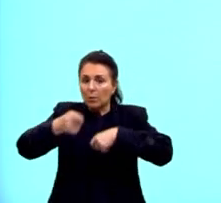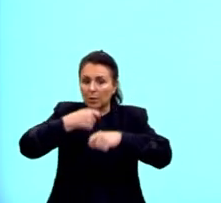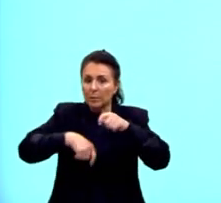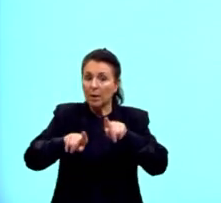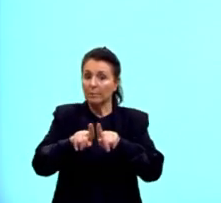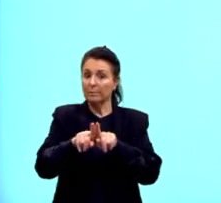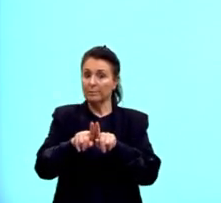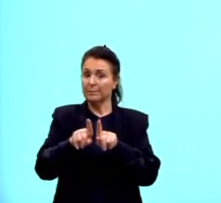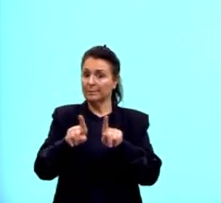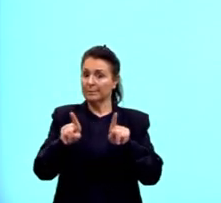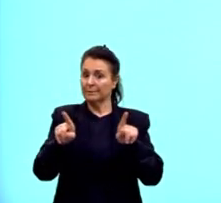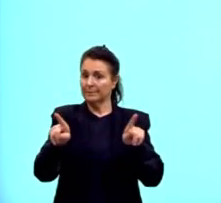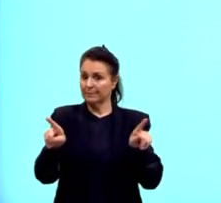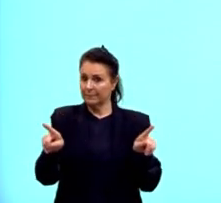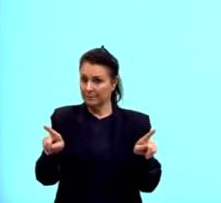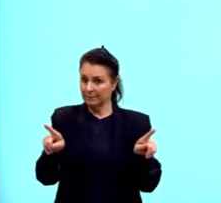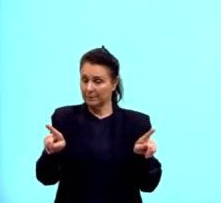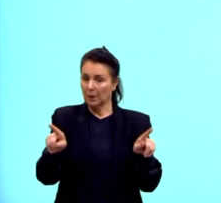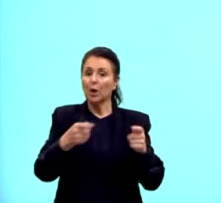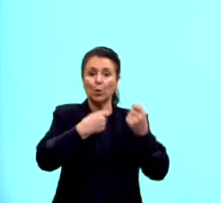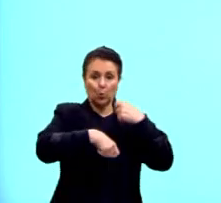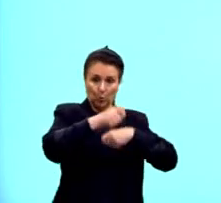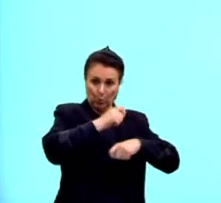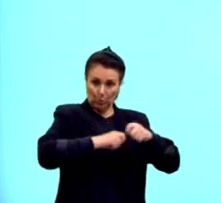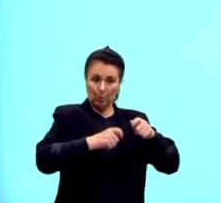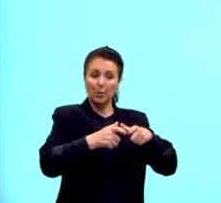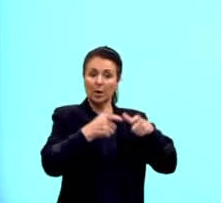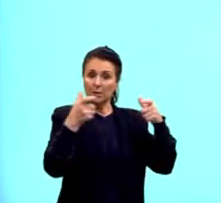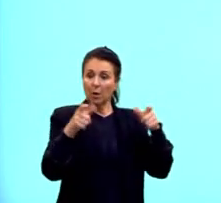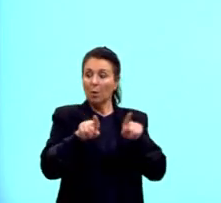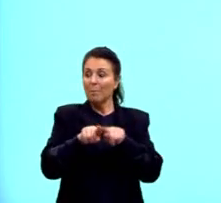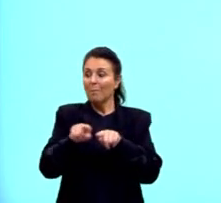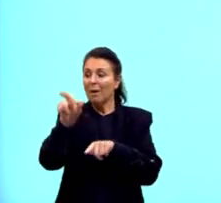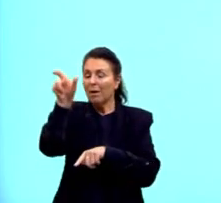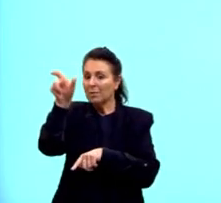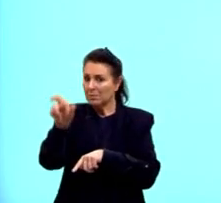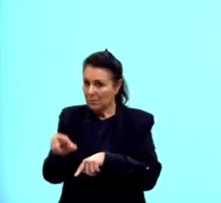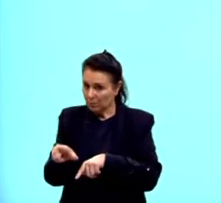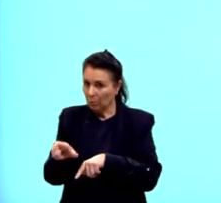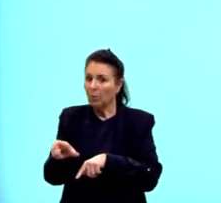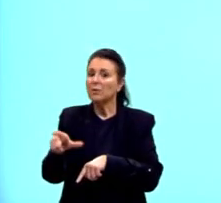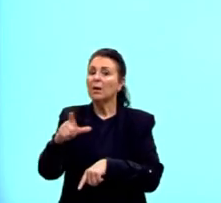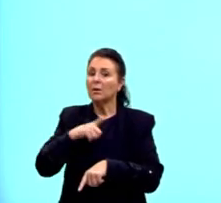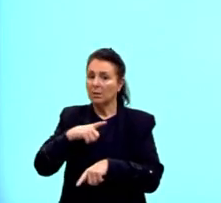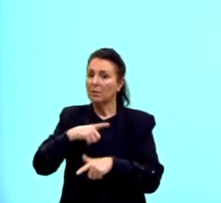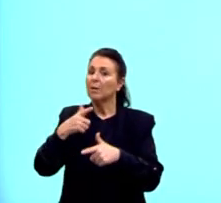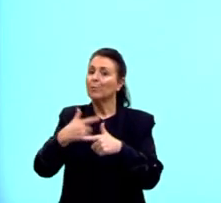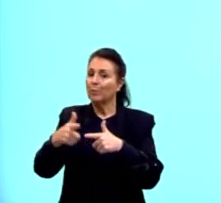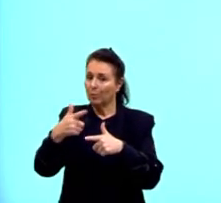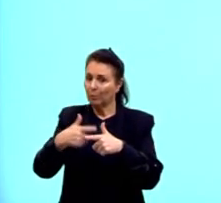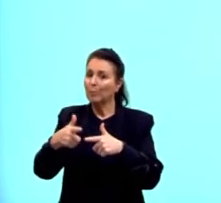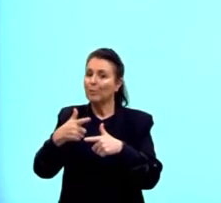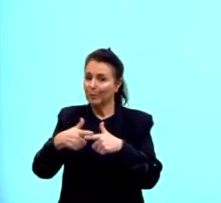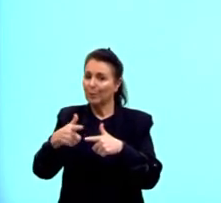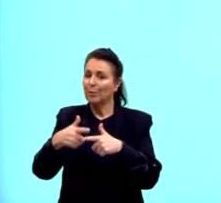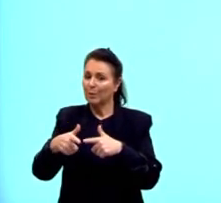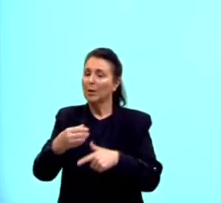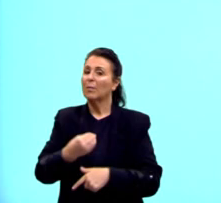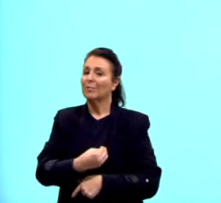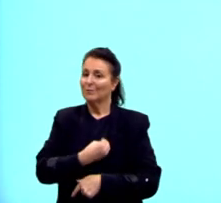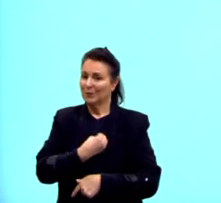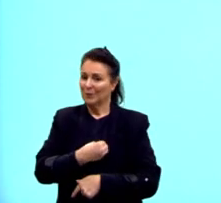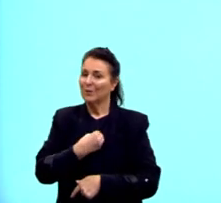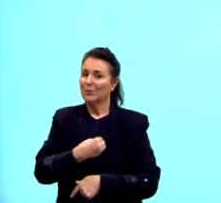eu digo que ok economia cresceu mas as pessoas ainda vivem né em condições